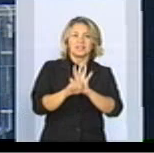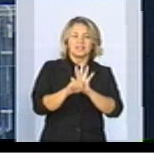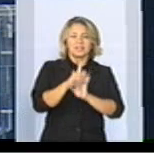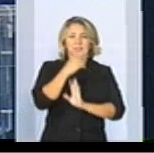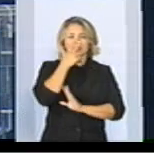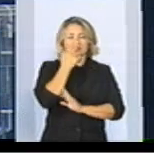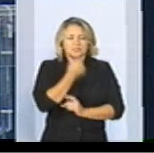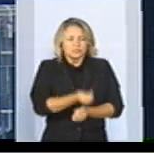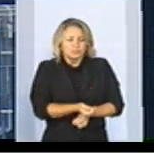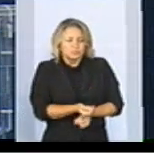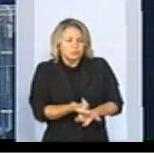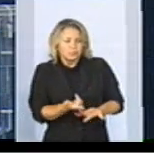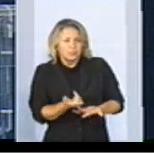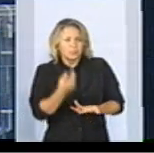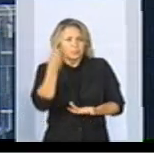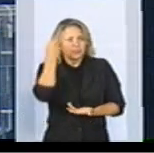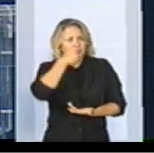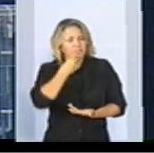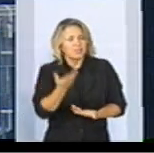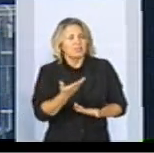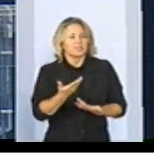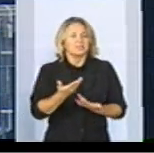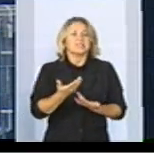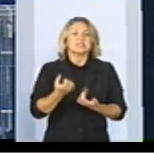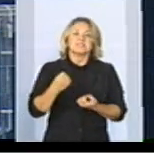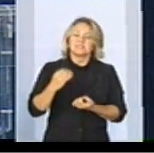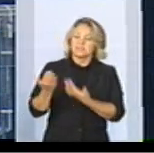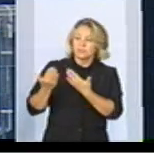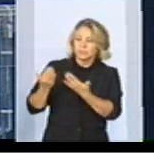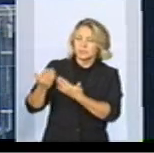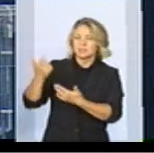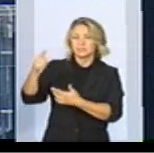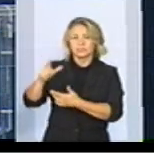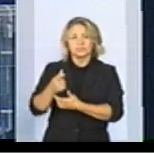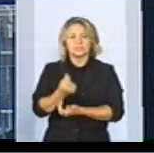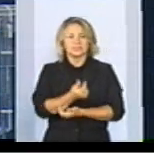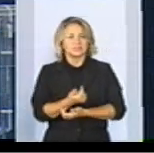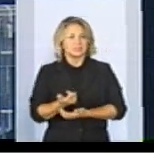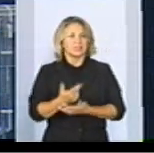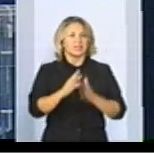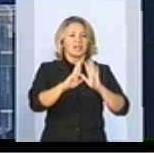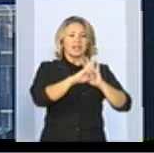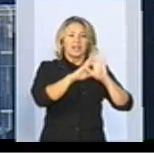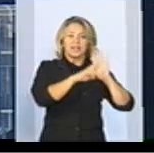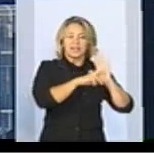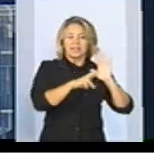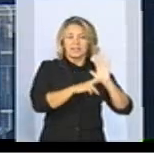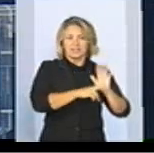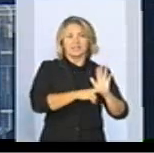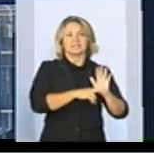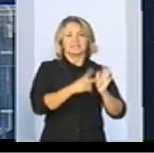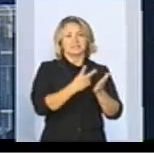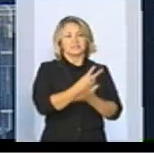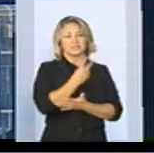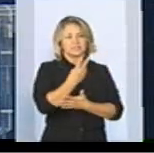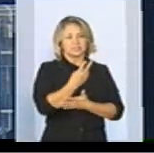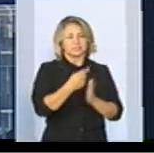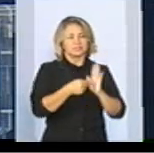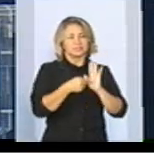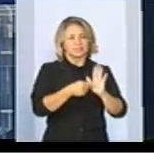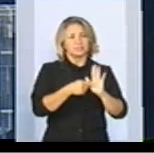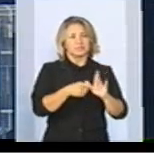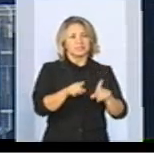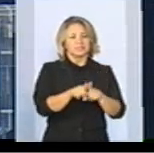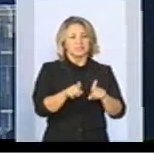tímidas, relacionadas a todas as cotas e a todas as regras de divisão e infraestrutura presentes no